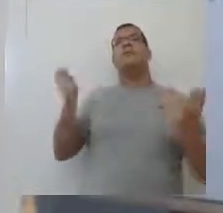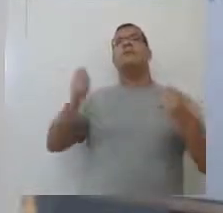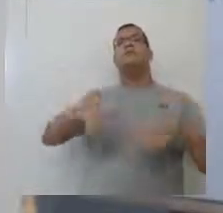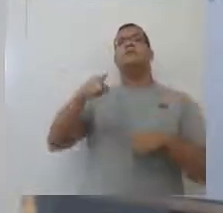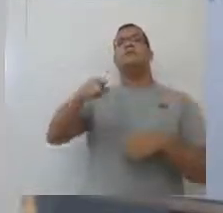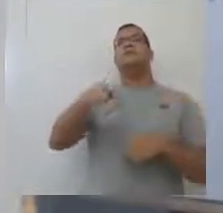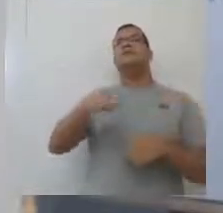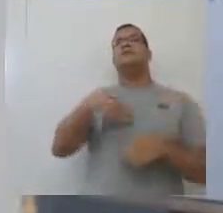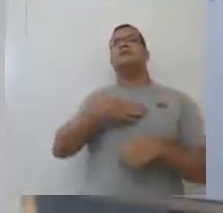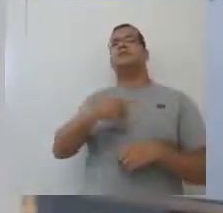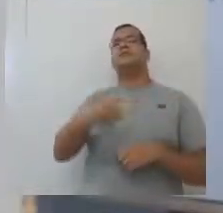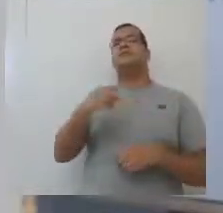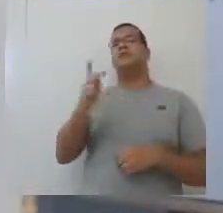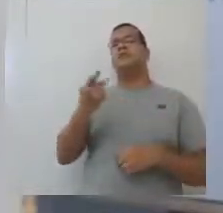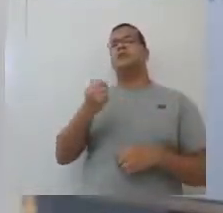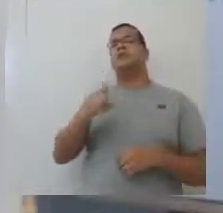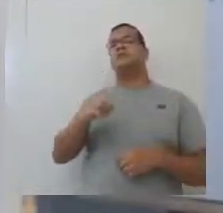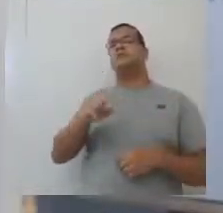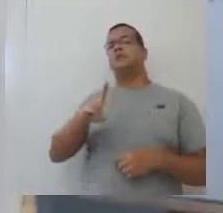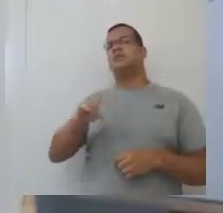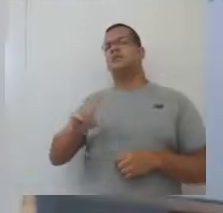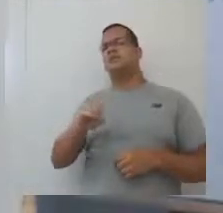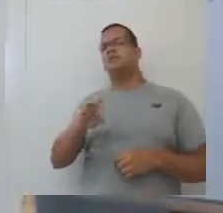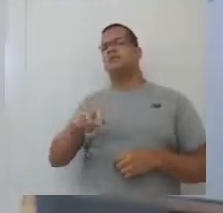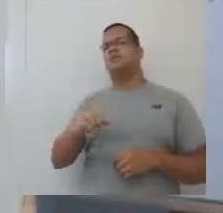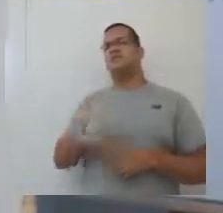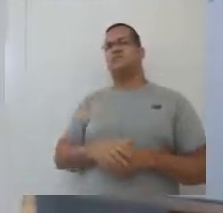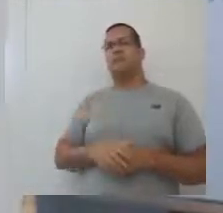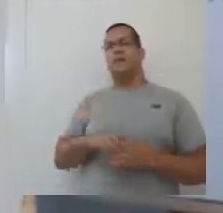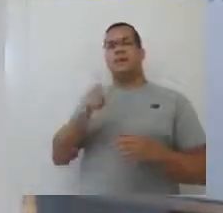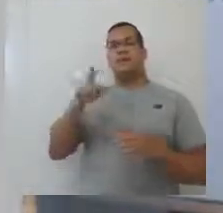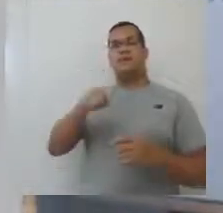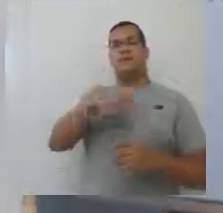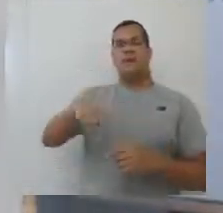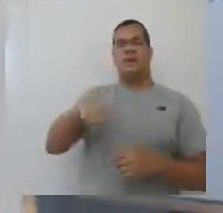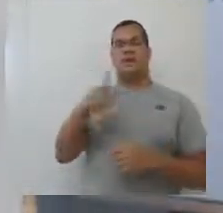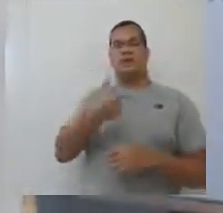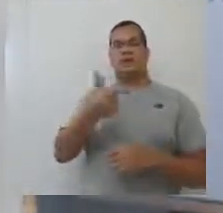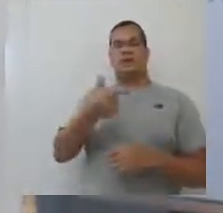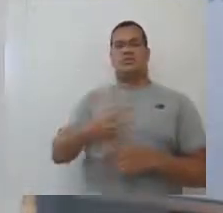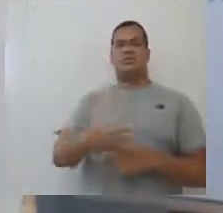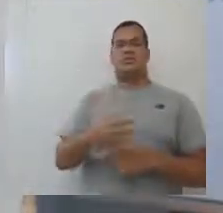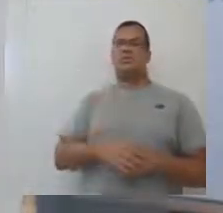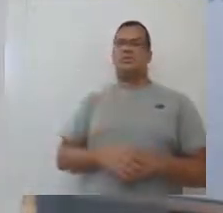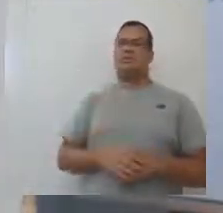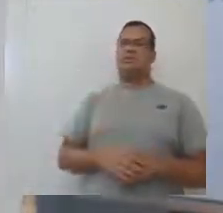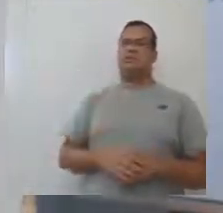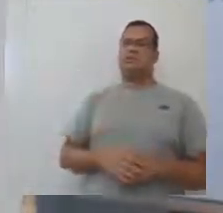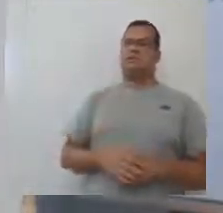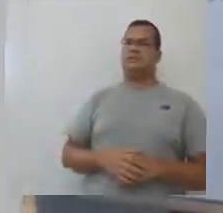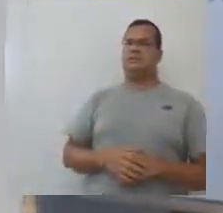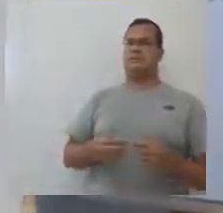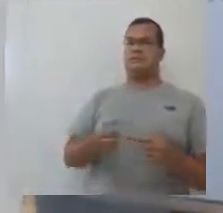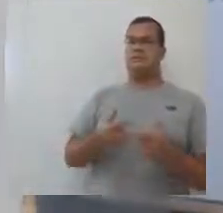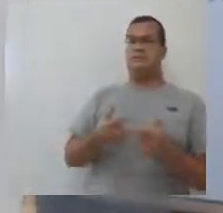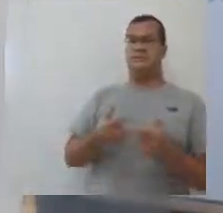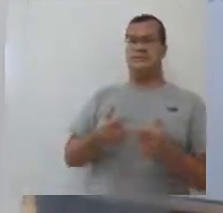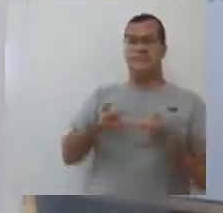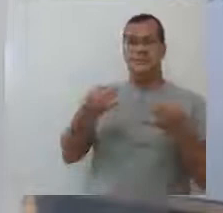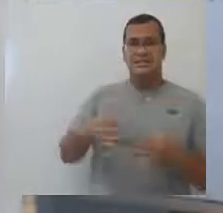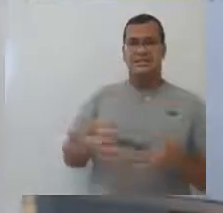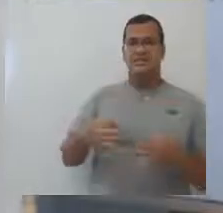Aí você vem aqui, ó, e marca 2/4. Aí você dizia, ei, acertou. Não,